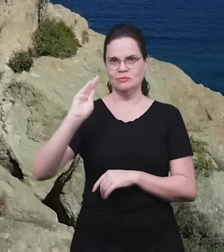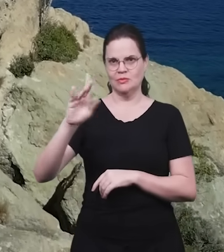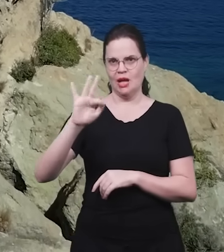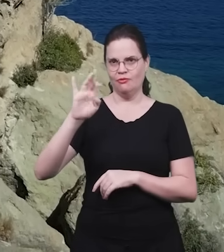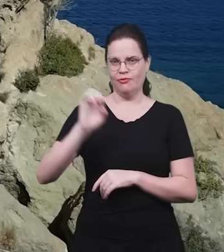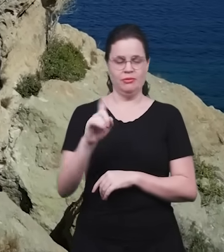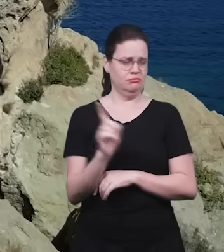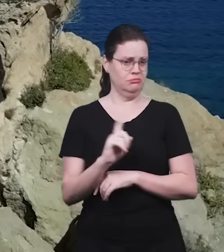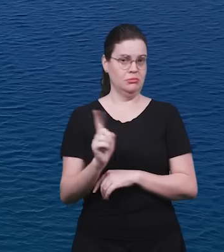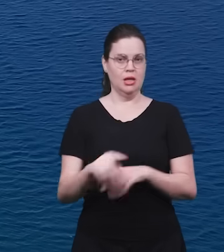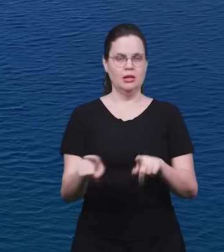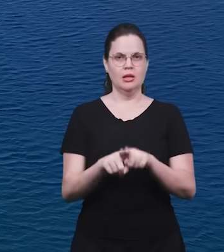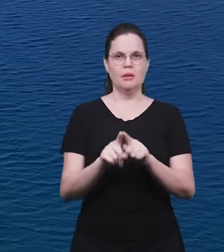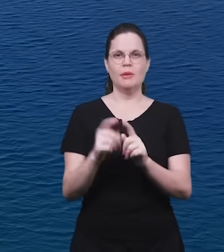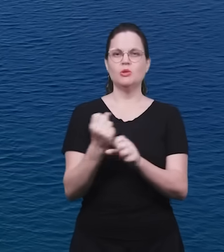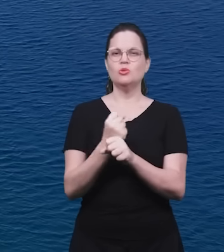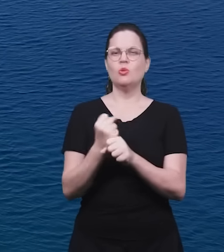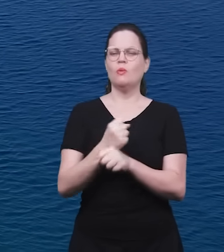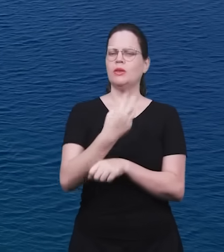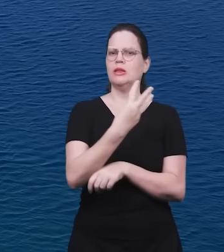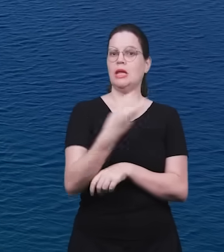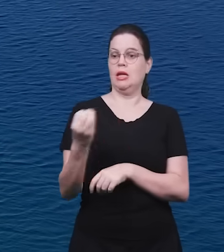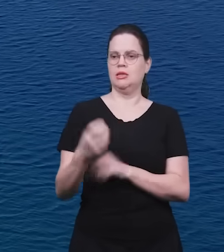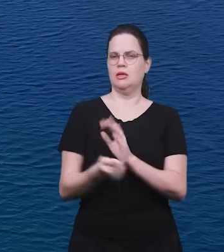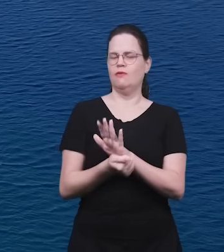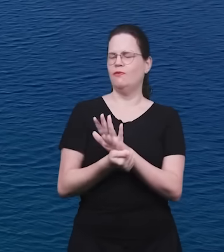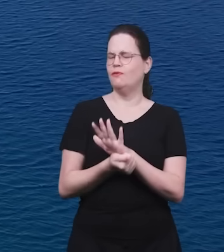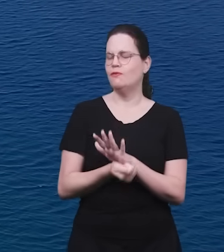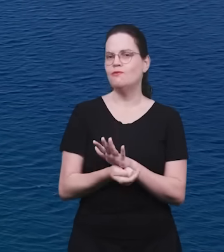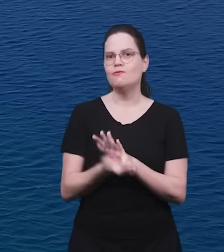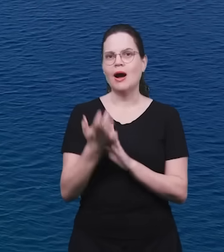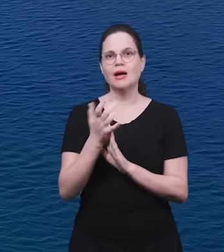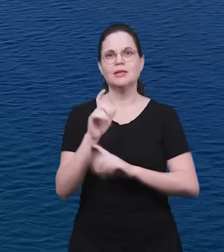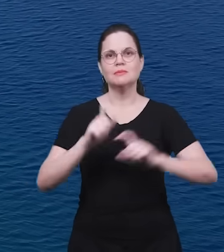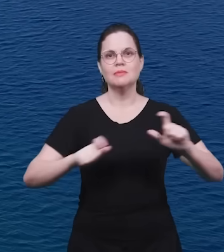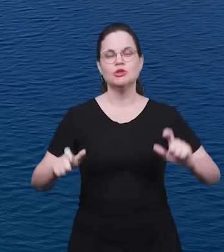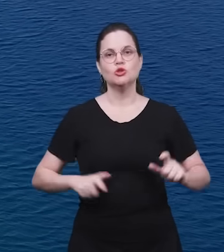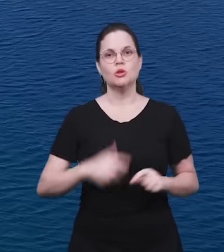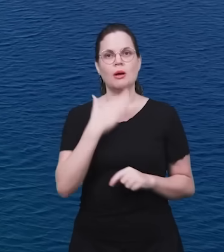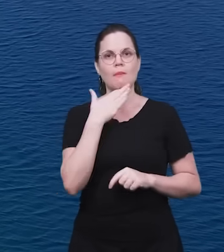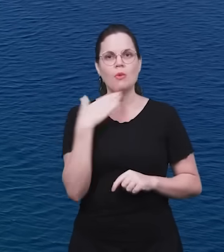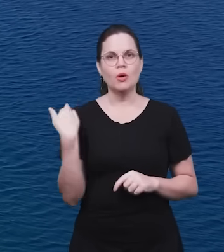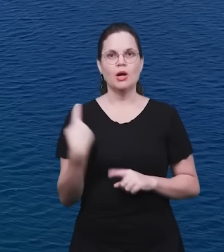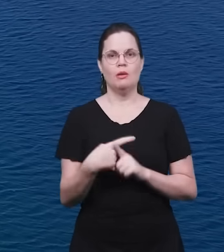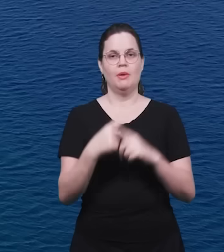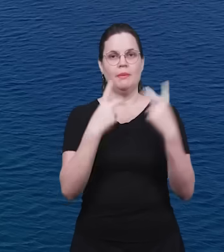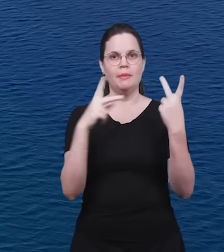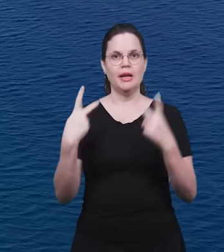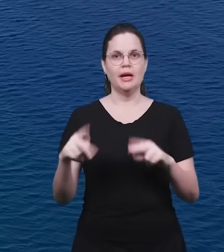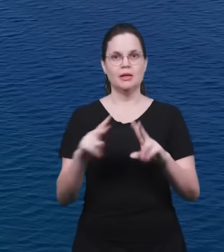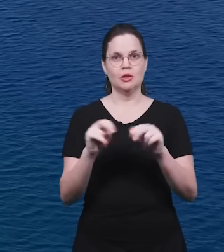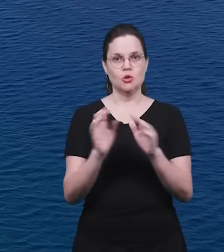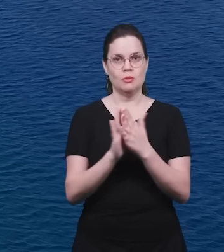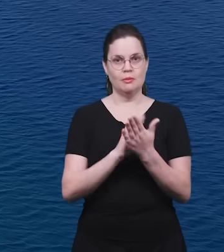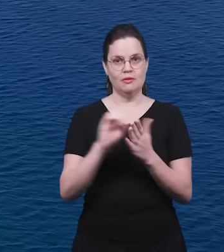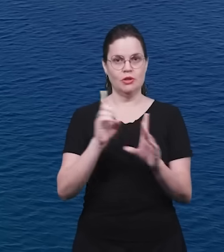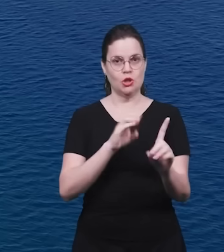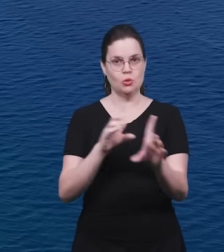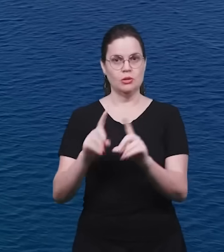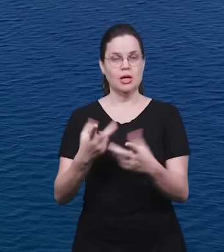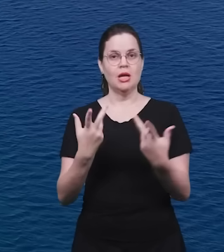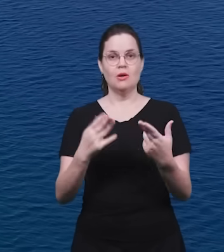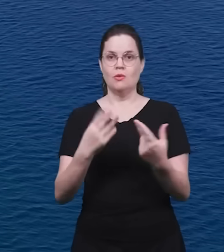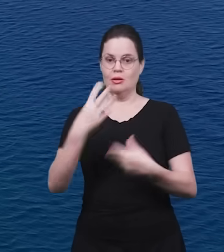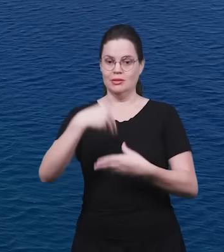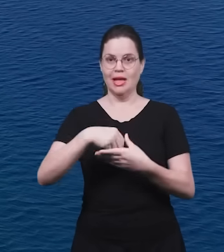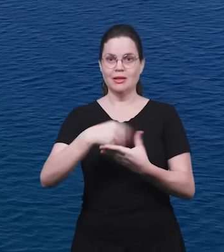300, quantos morreram ali, foram martirizados, e o Senhor cita Antipas, né? Provavelmente ele está nessa lista aqui, né? Está nesse